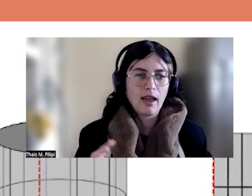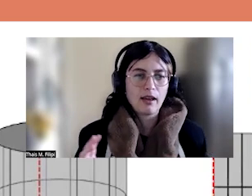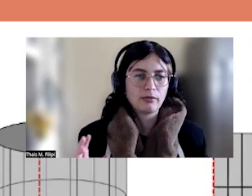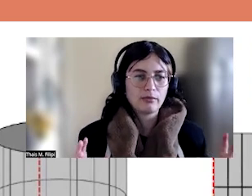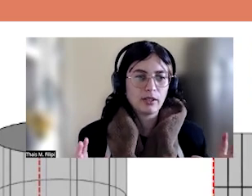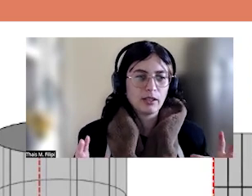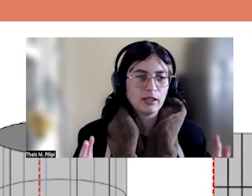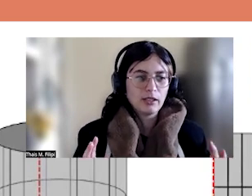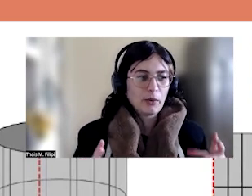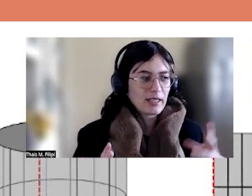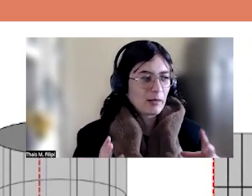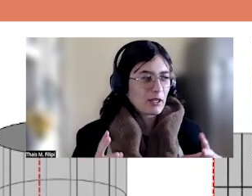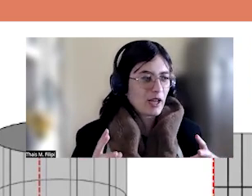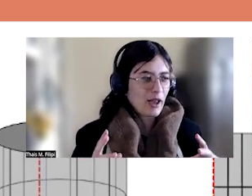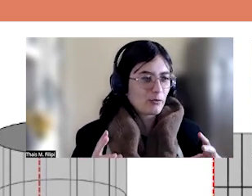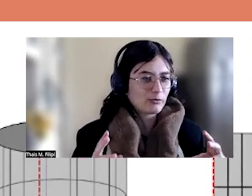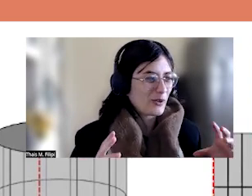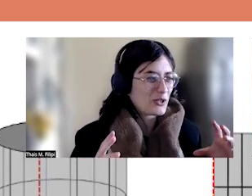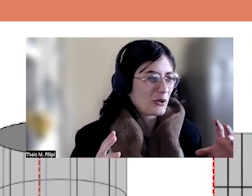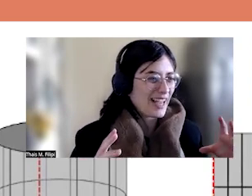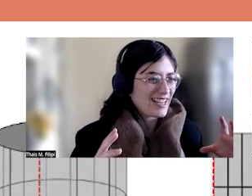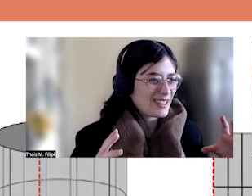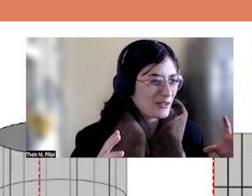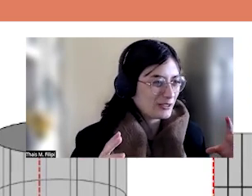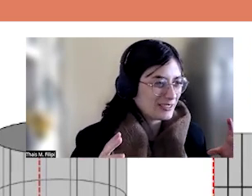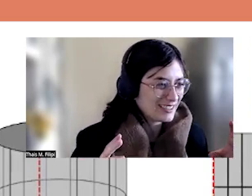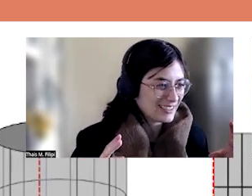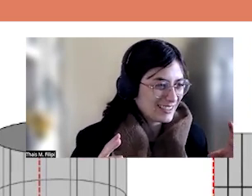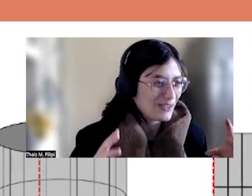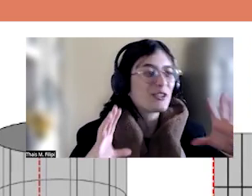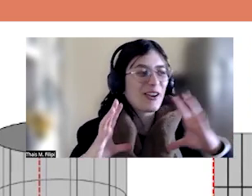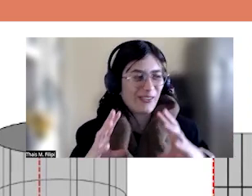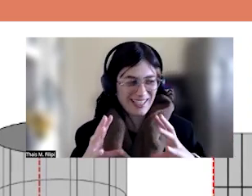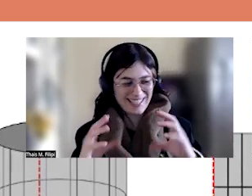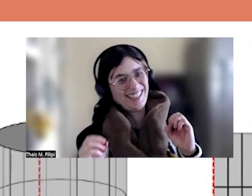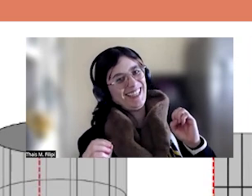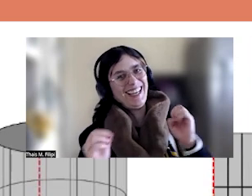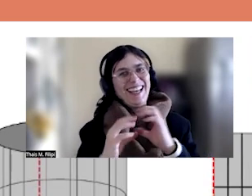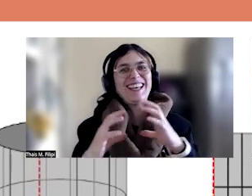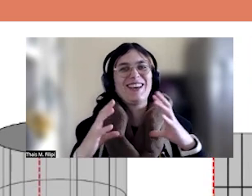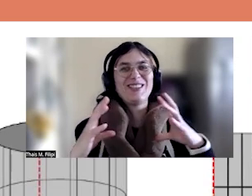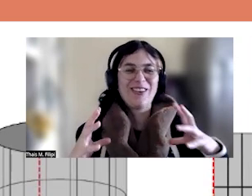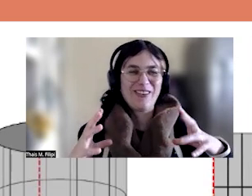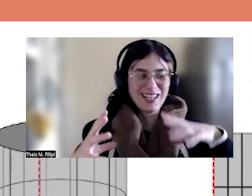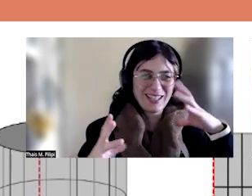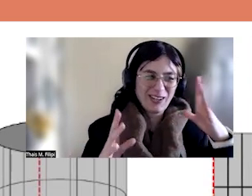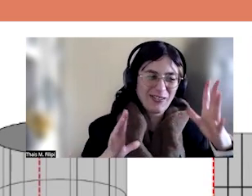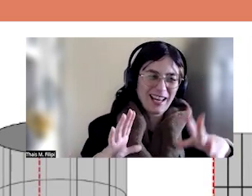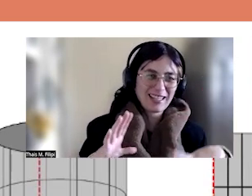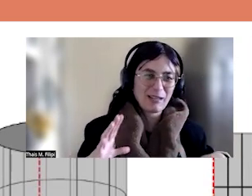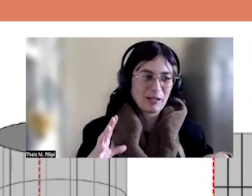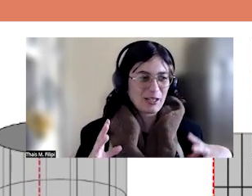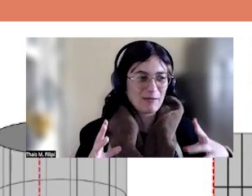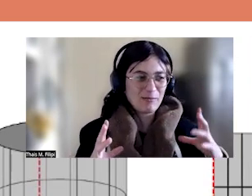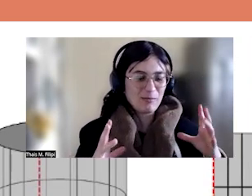que não é exatamente é um geodésio, Geoide. um geóide, que é um geóide, então ele não